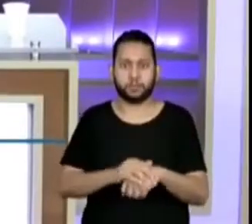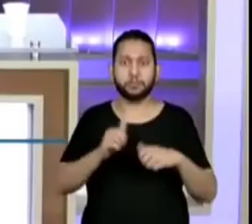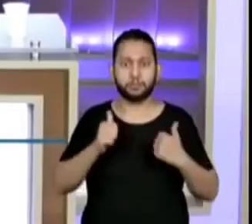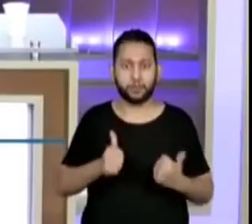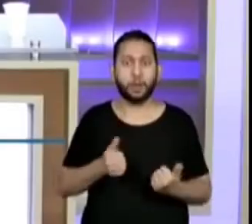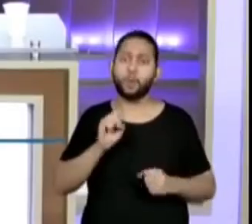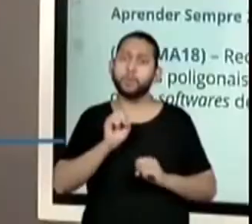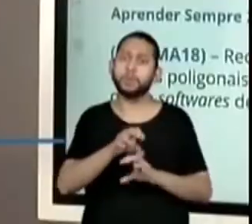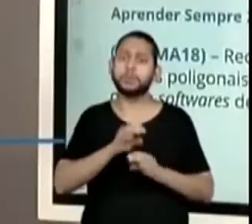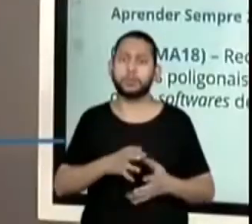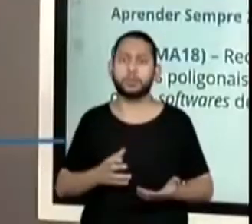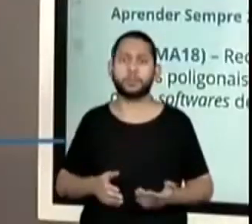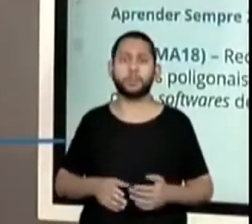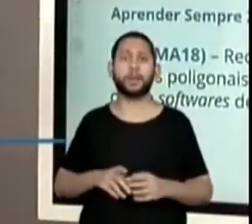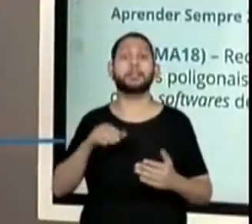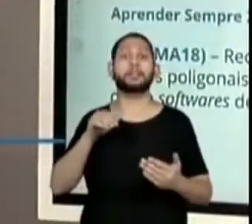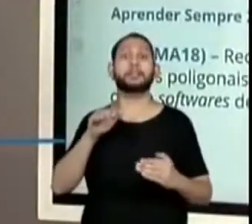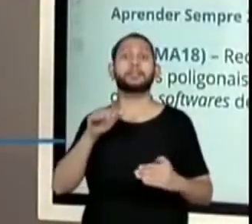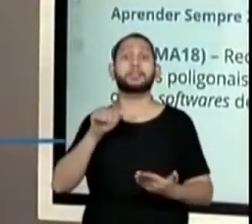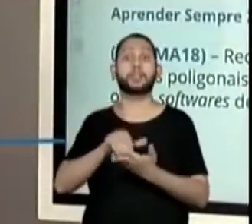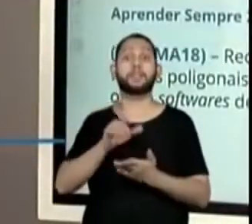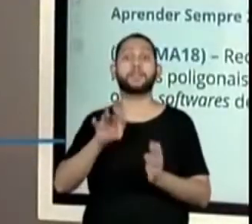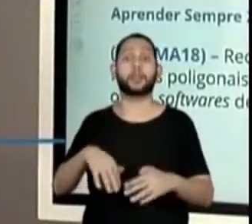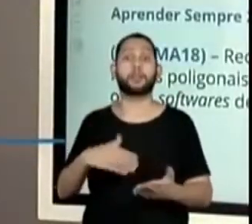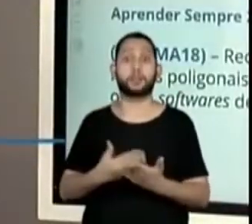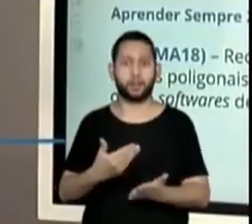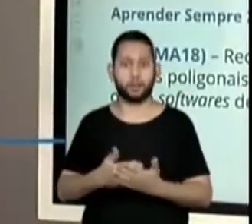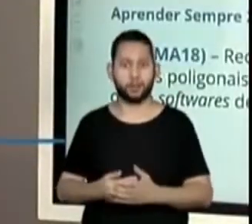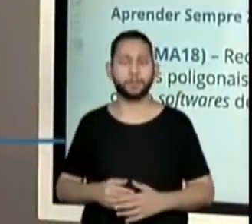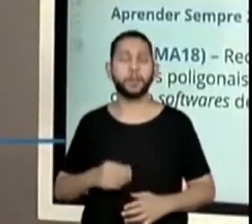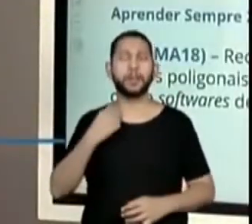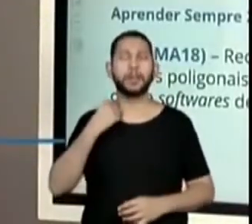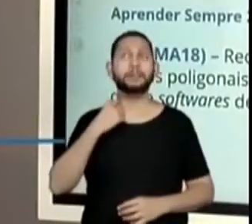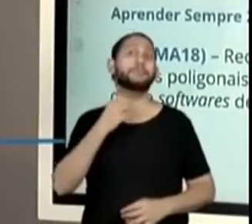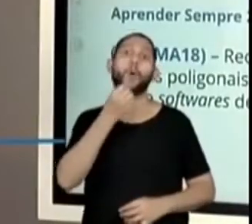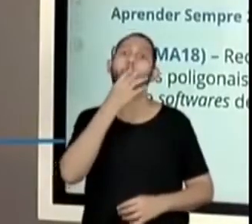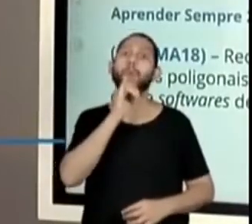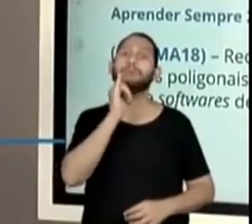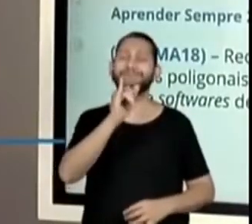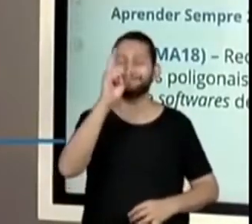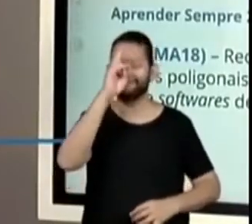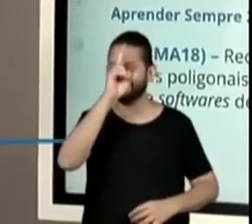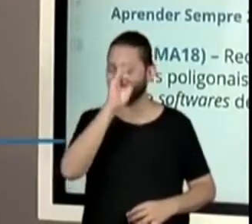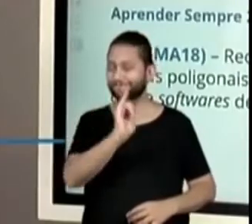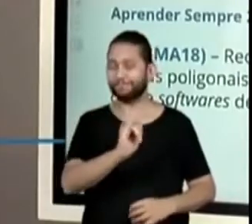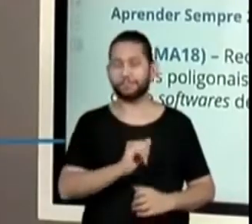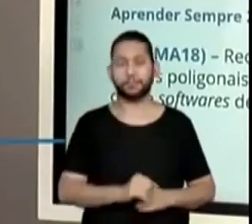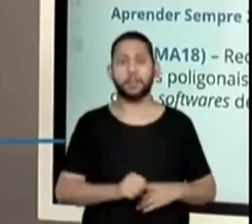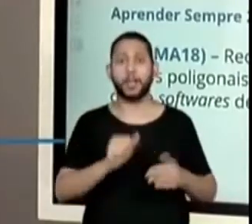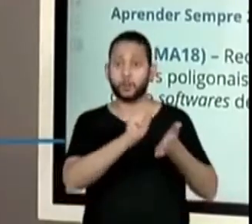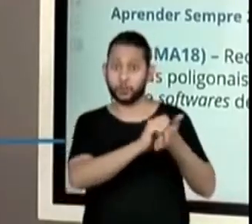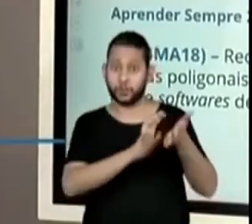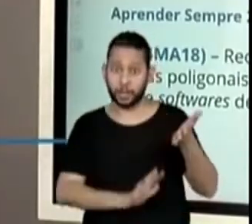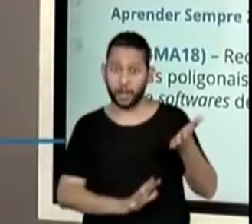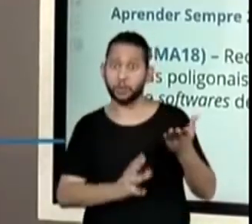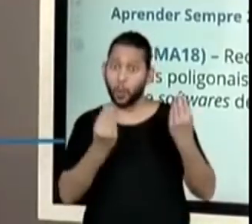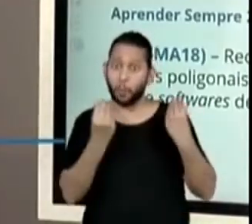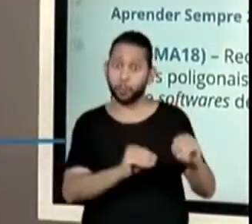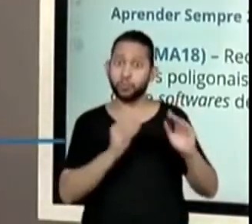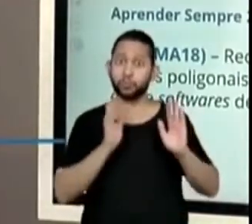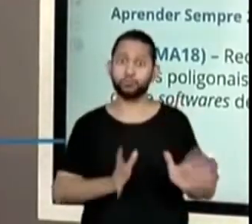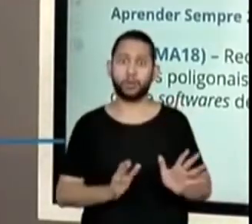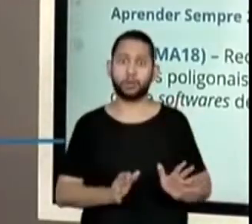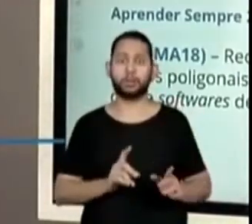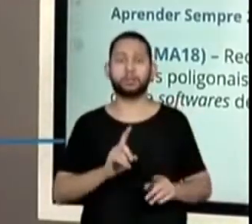tá? Falando em acabar a aula, turma, subir tarefa lá para vocês, tá? Fala para o PRO depois, por gentileza, se vocês estão